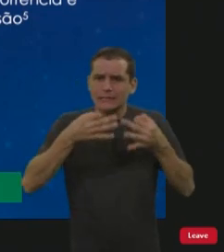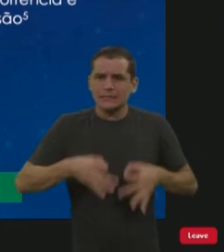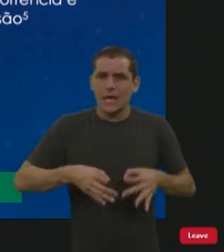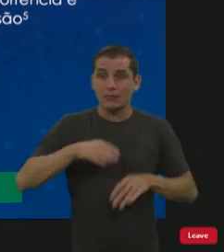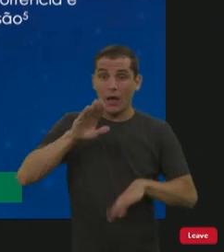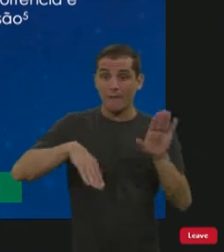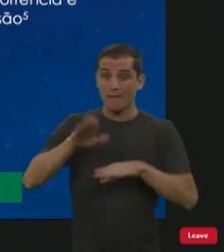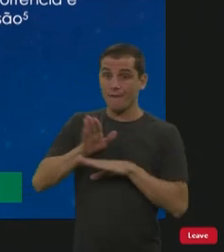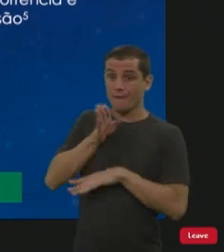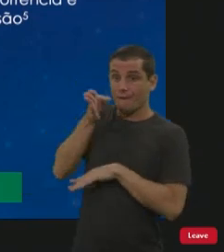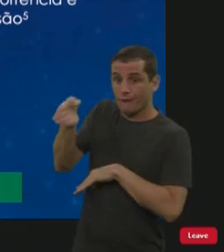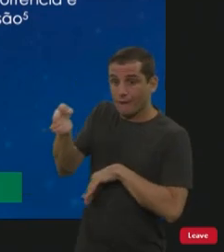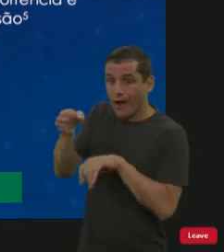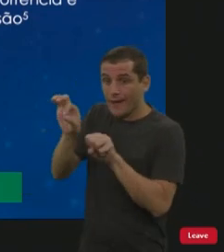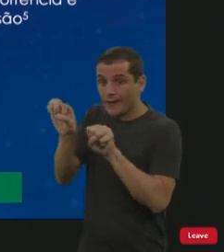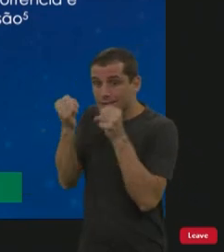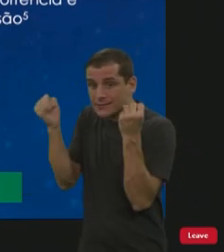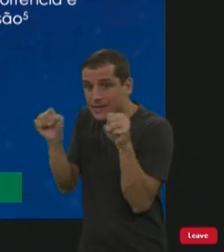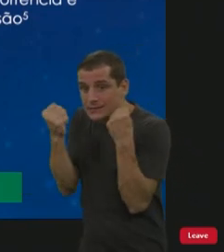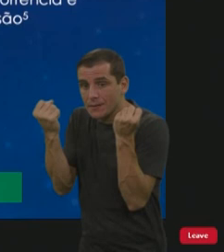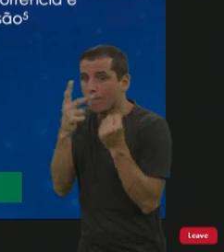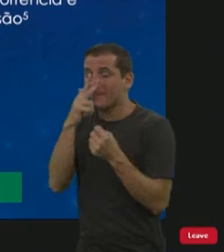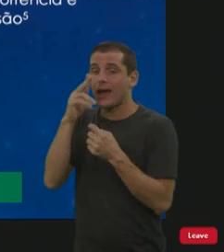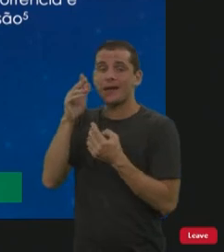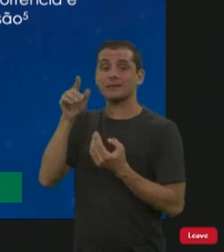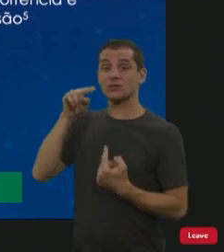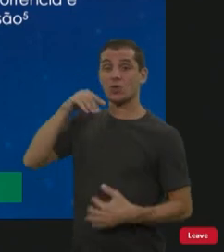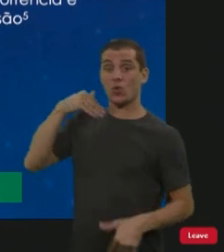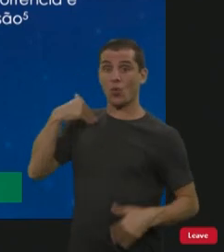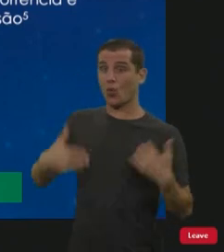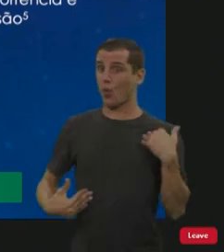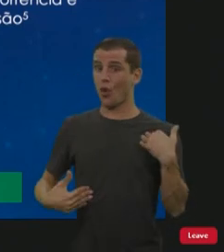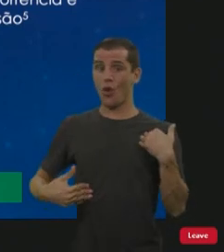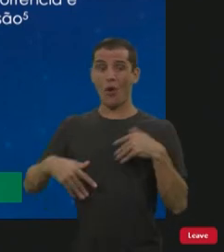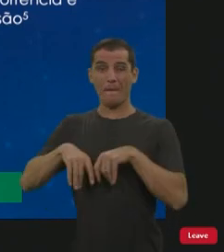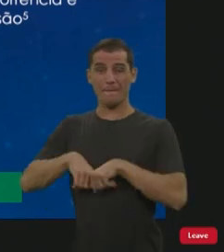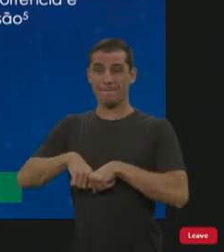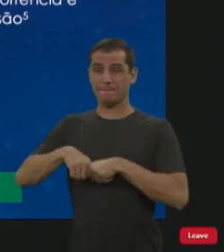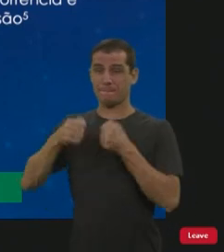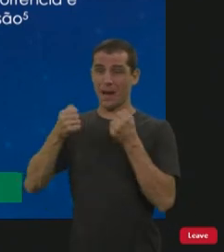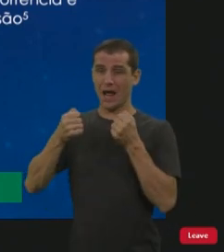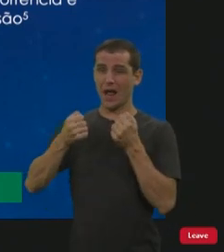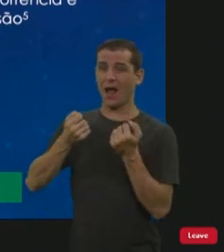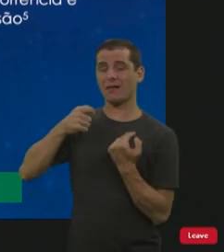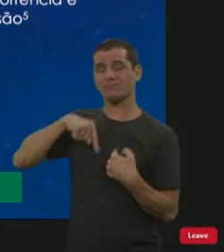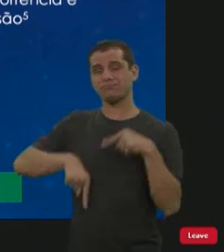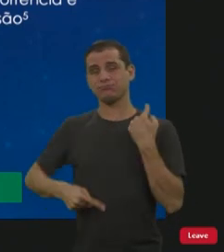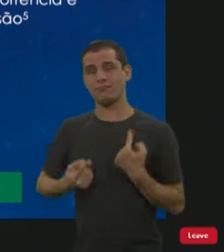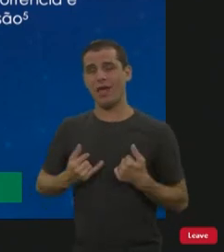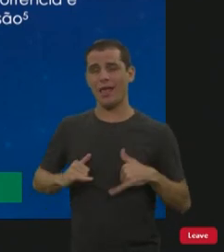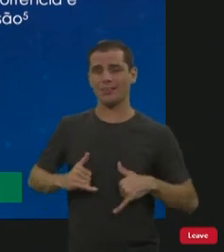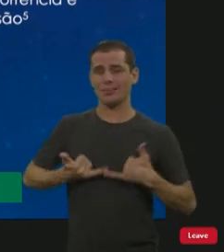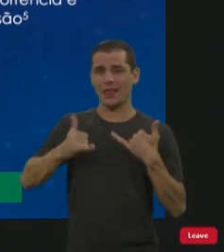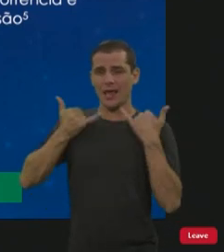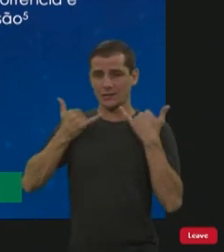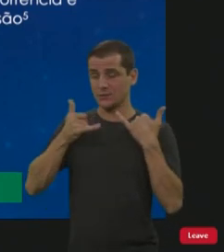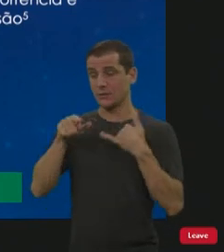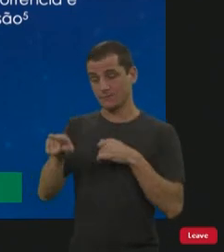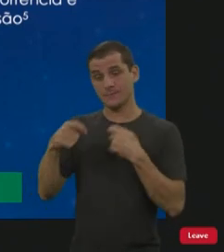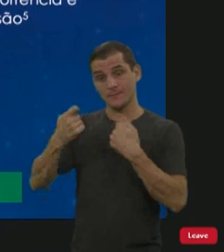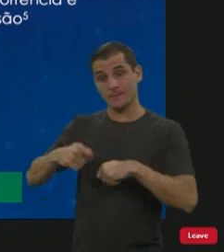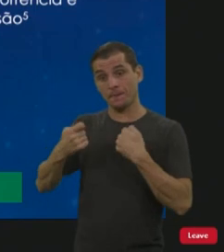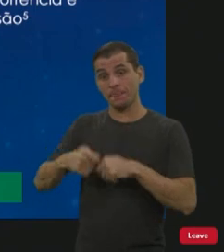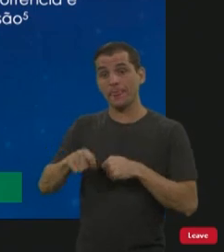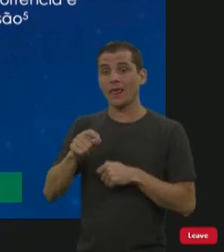energético acima do que o corpo consegue trabalhar, por exemplo. Né? Então, são situações que levam a uma